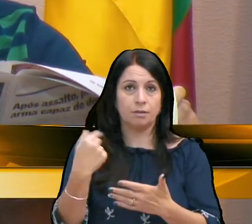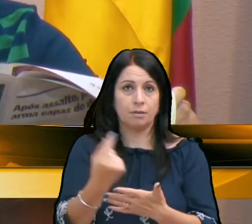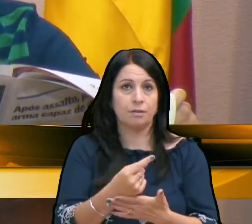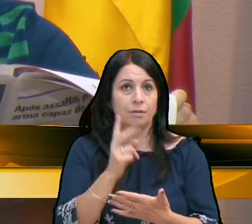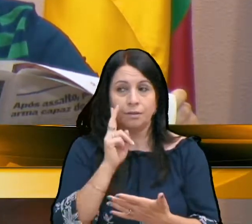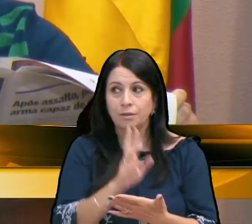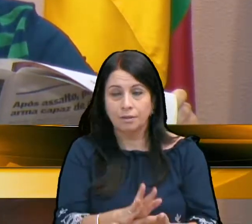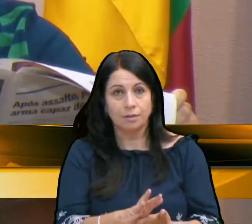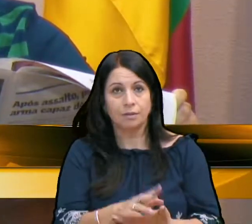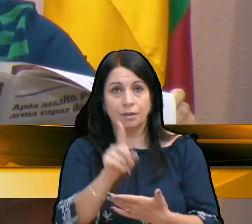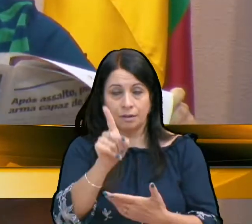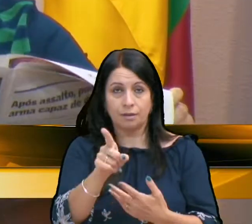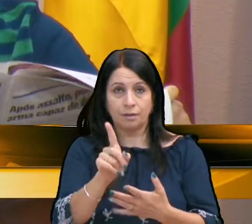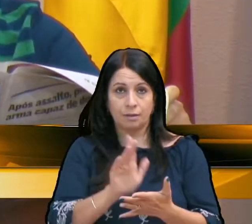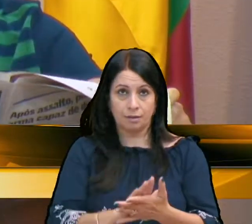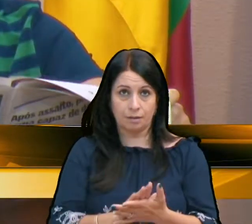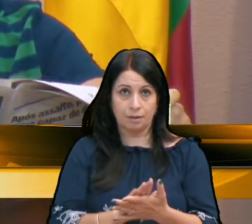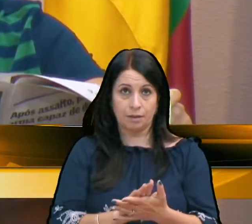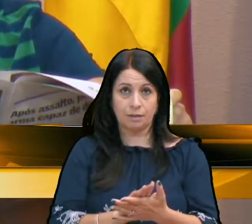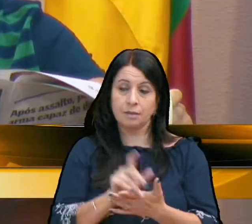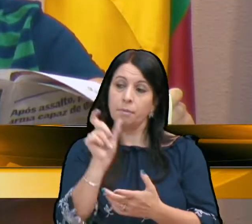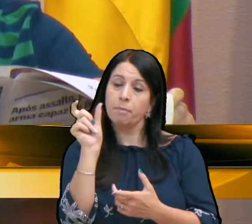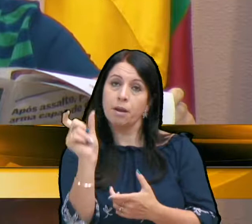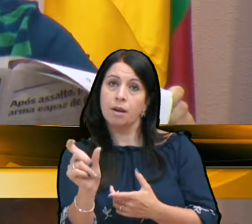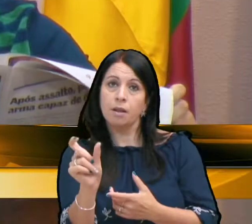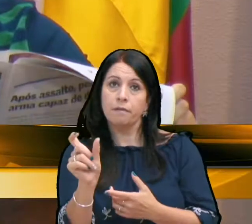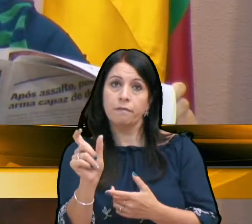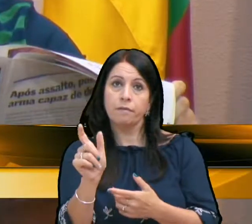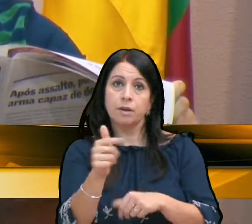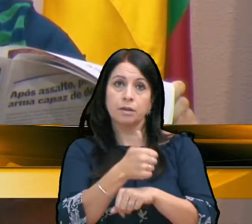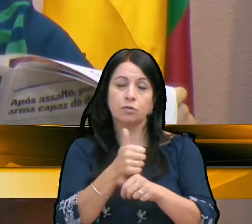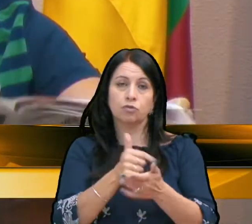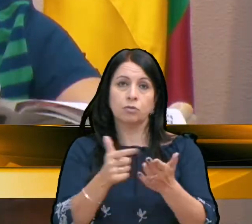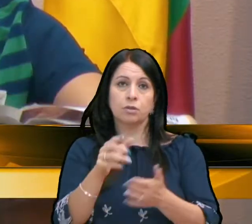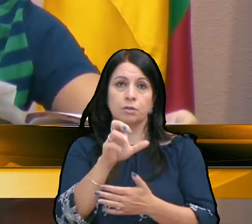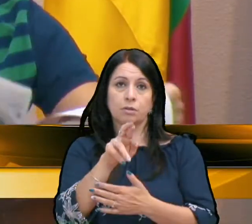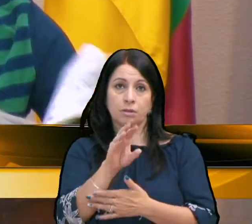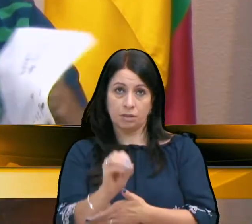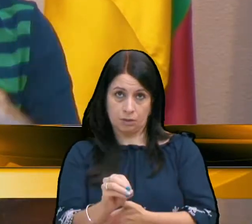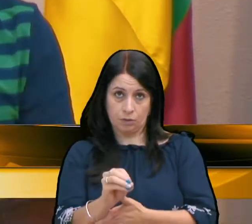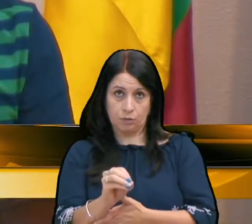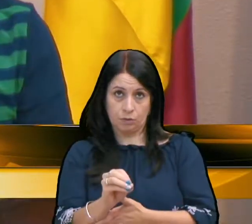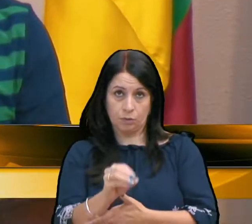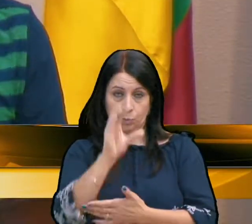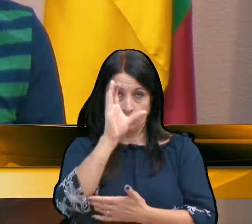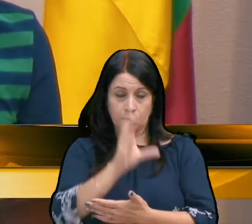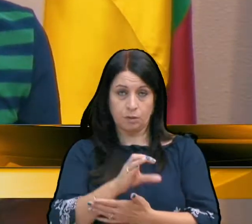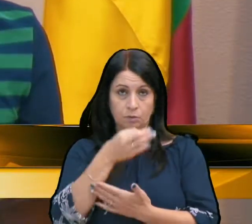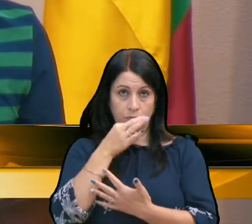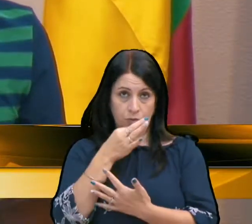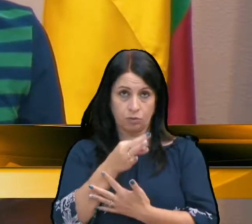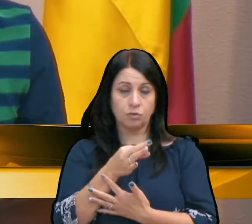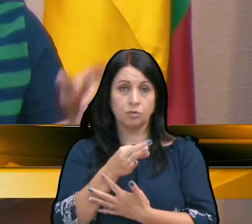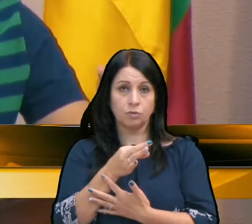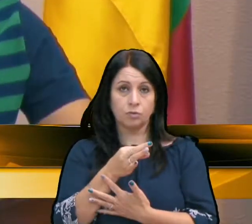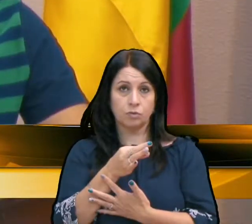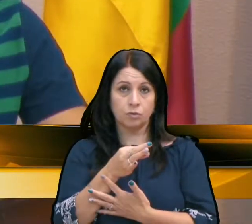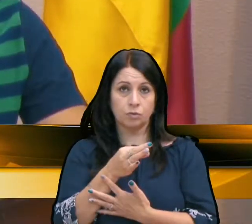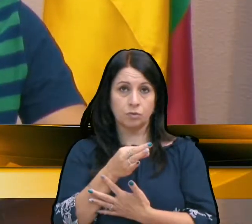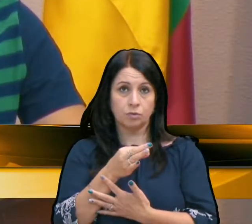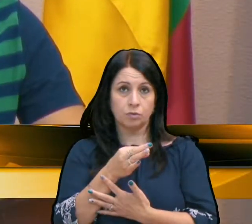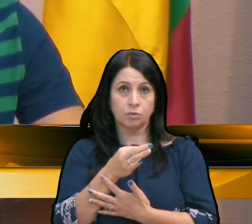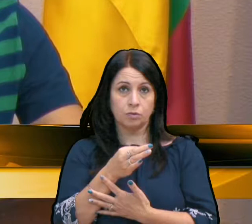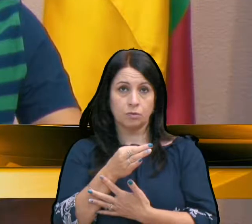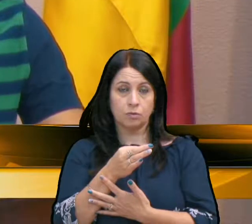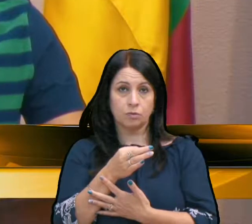lástima. Essas são as palavras do jornalista Ciro Fabres Neto, cidadão caxiense, outorgado